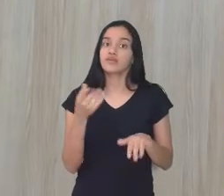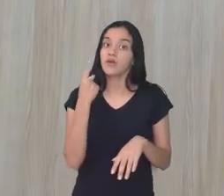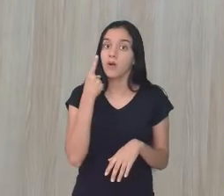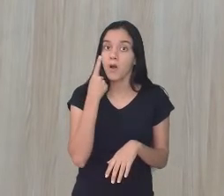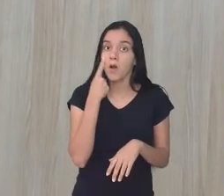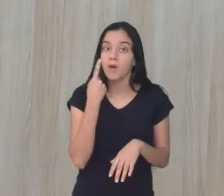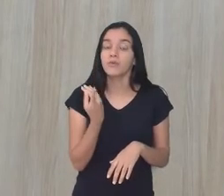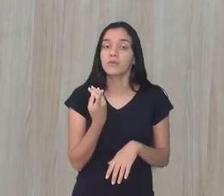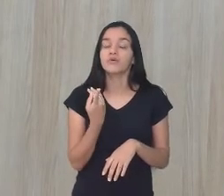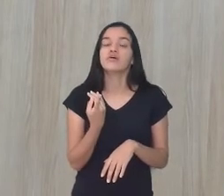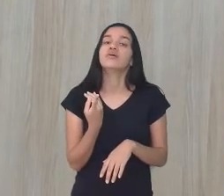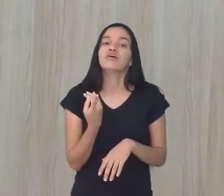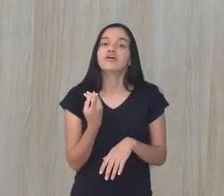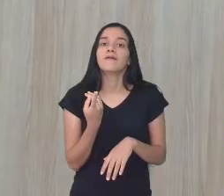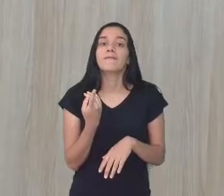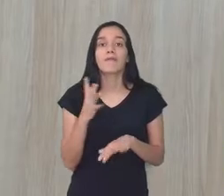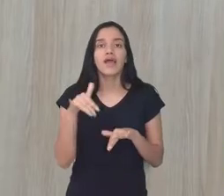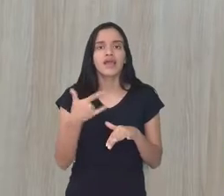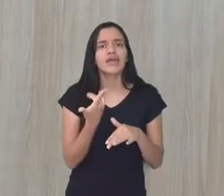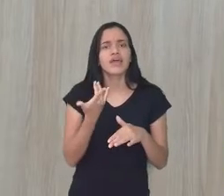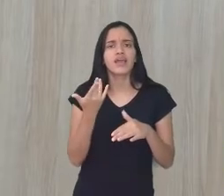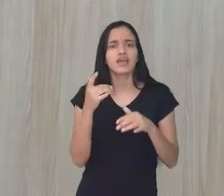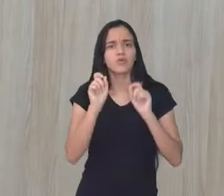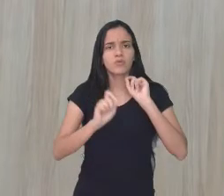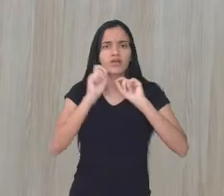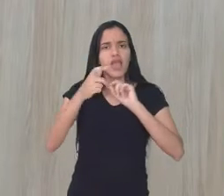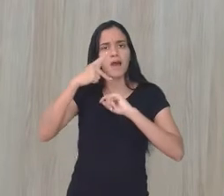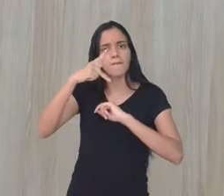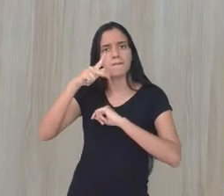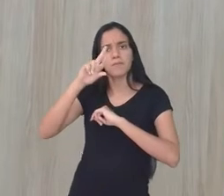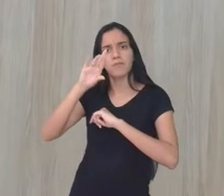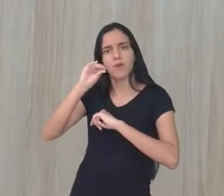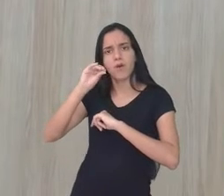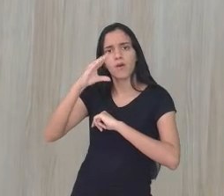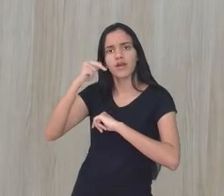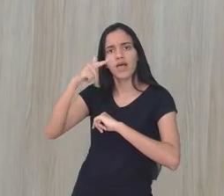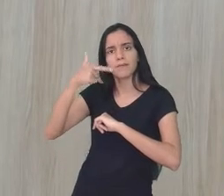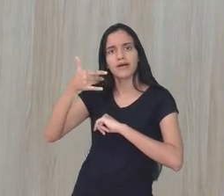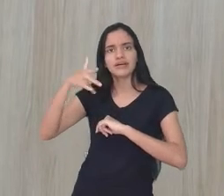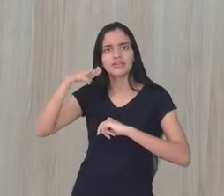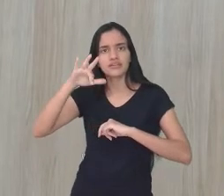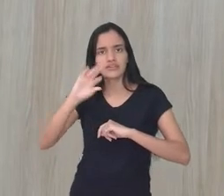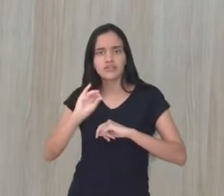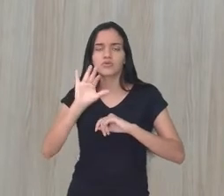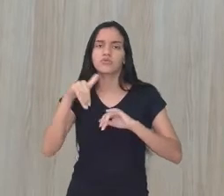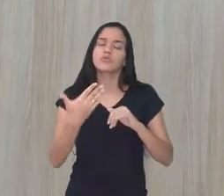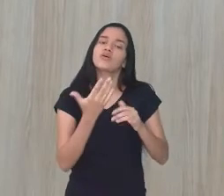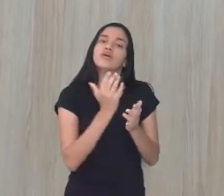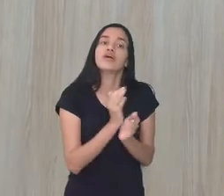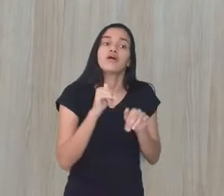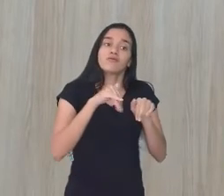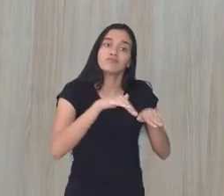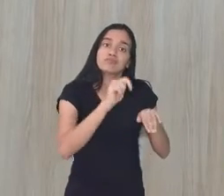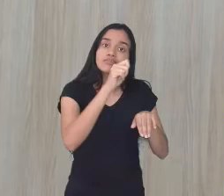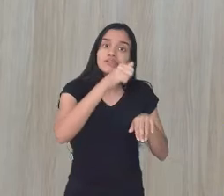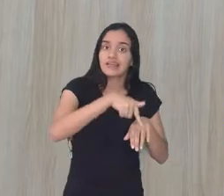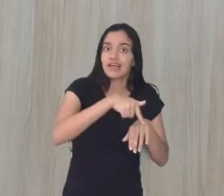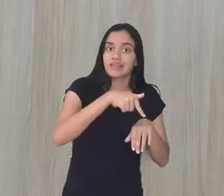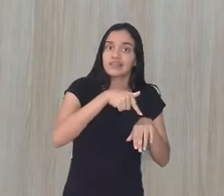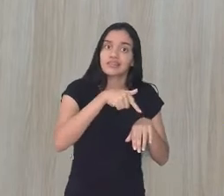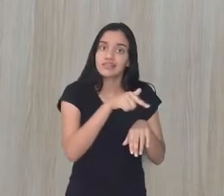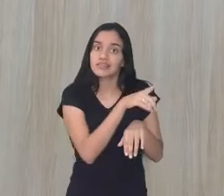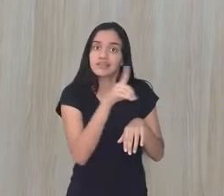Veja, a declaração, né, a proclamação acontece lá em setembro de 1822 e só